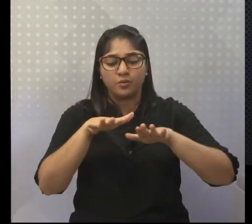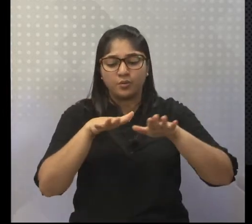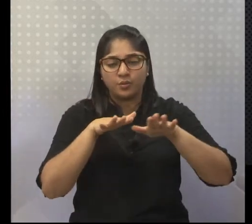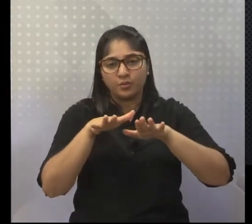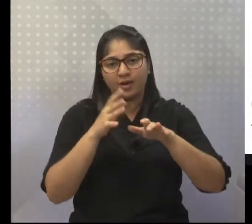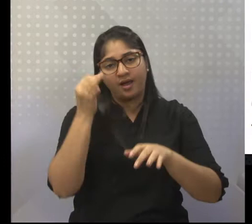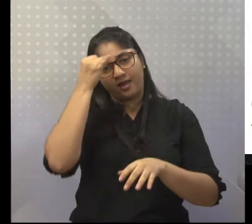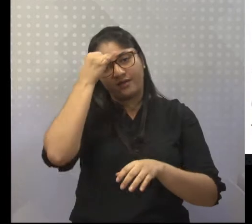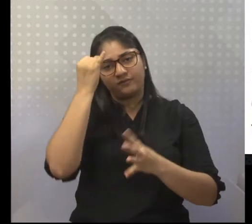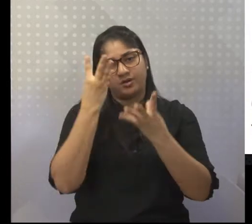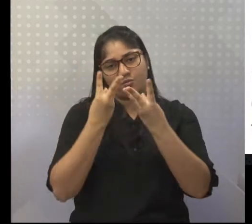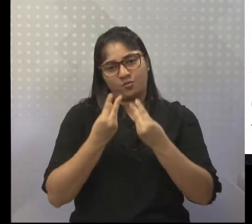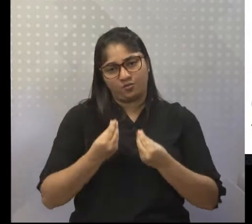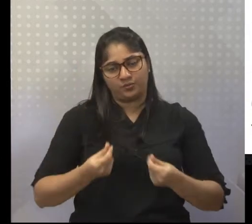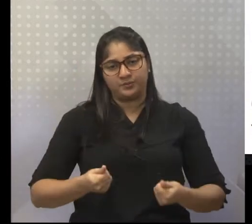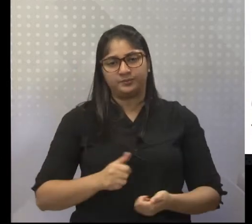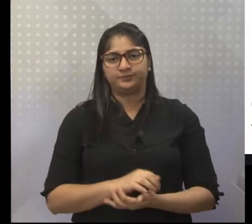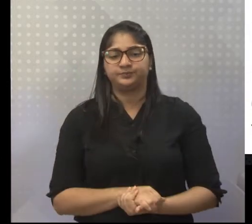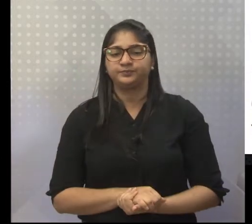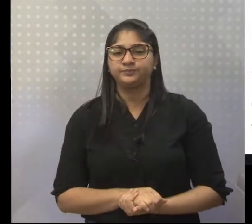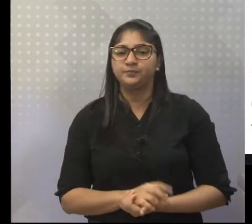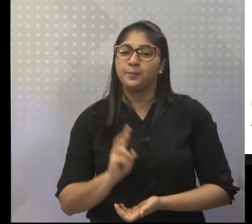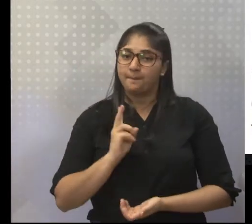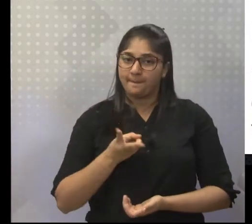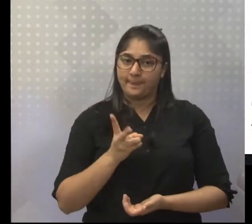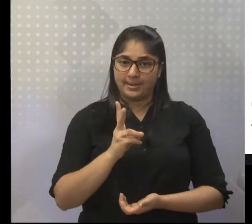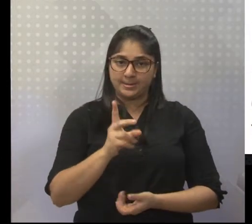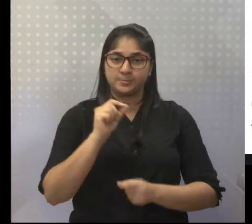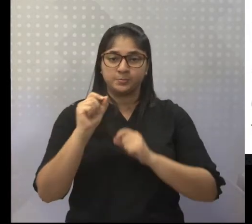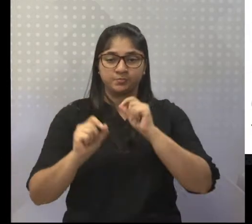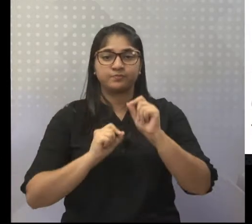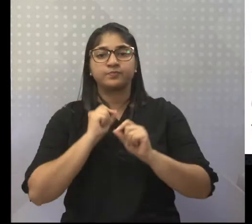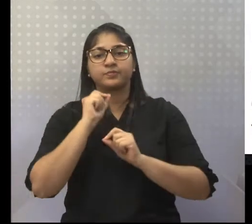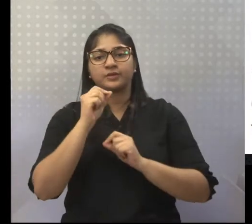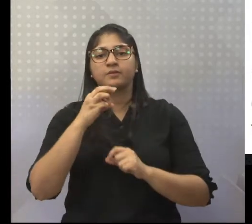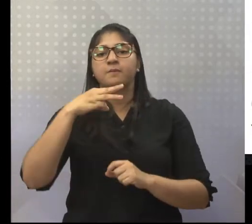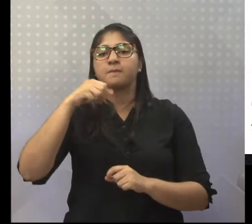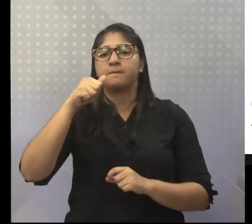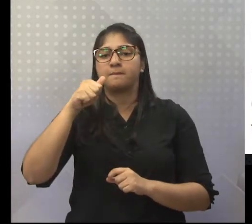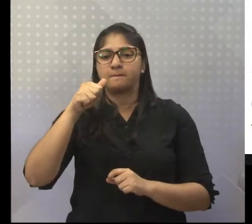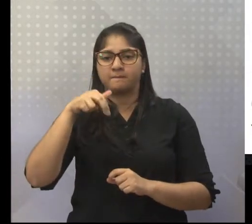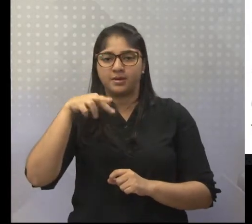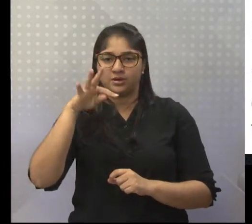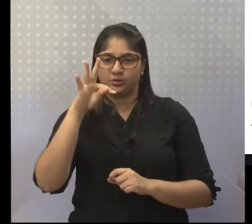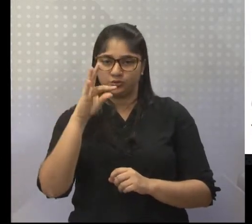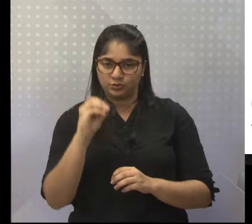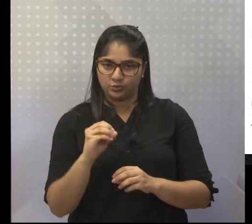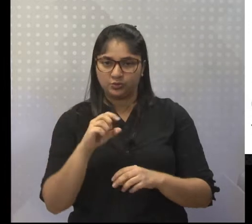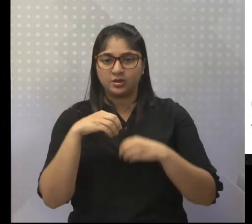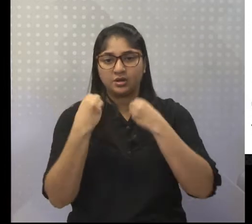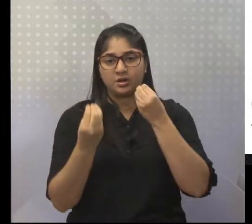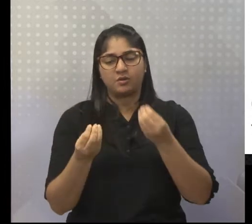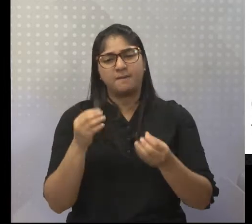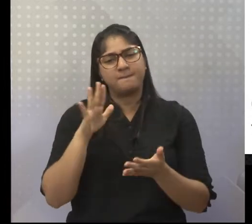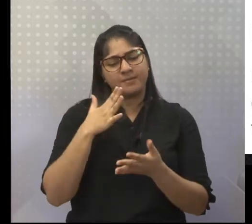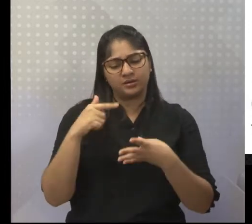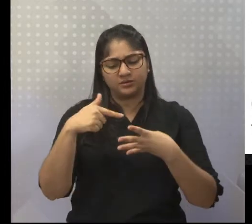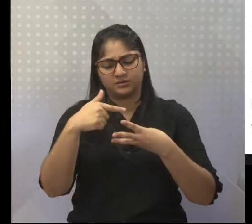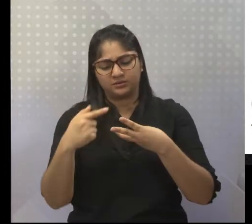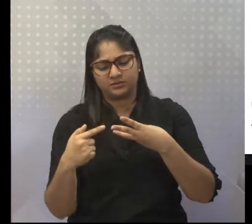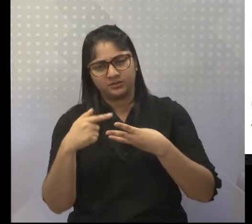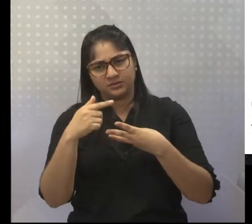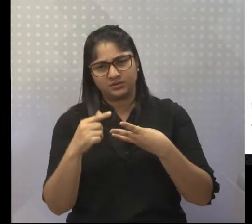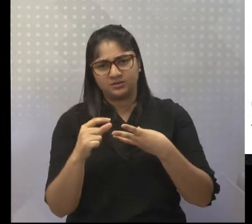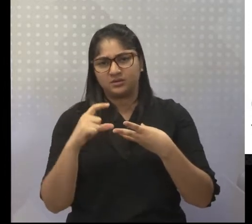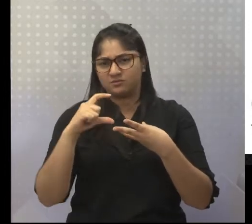derretidas dando continuidade aí a outras camadas a gente tem um manto que a camada intermediária e